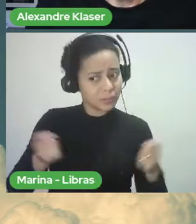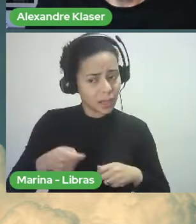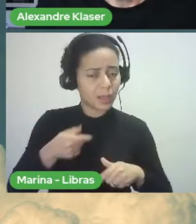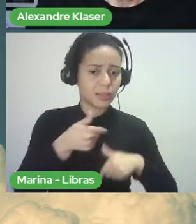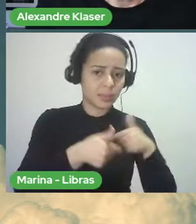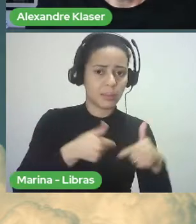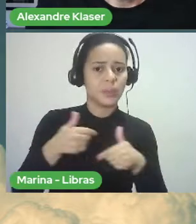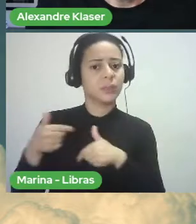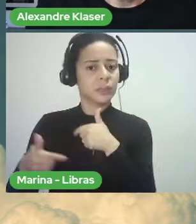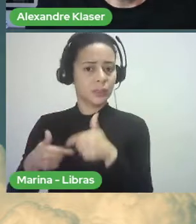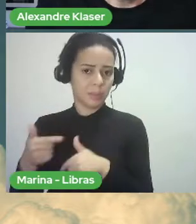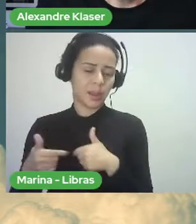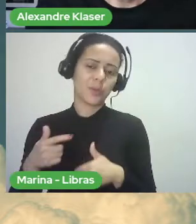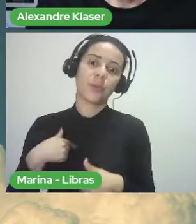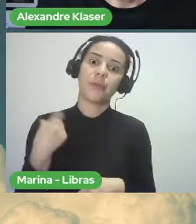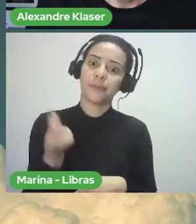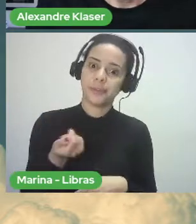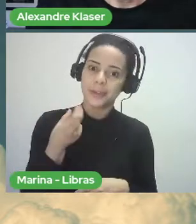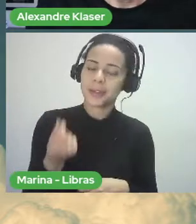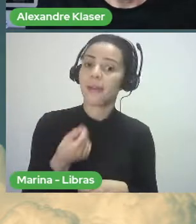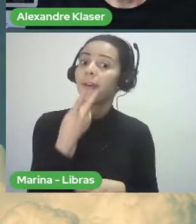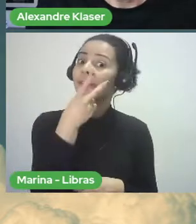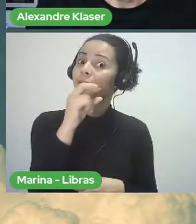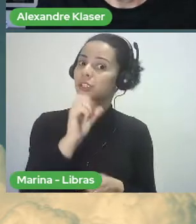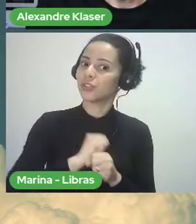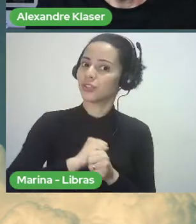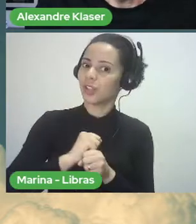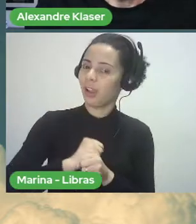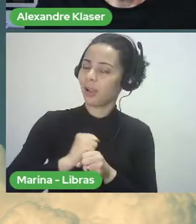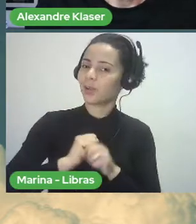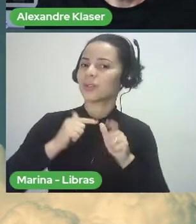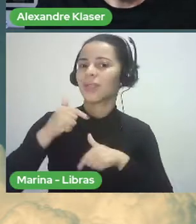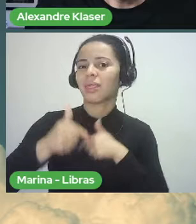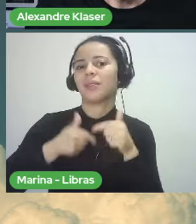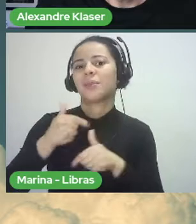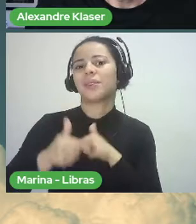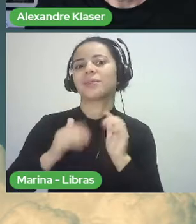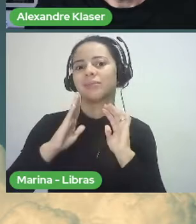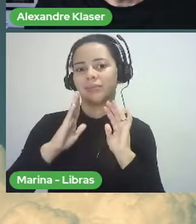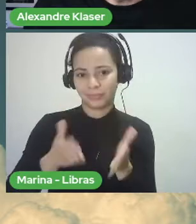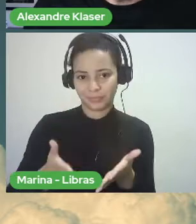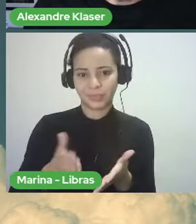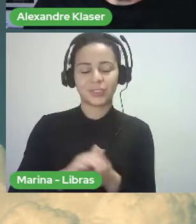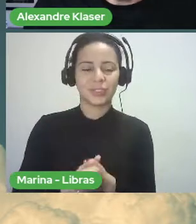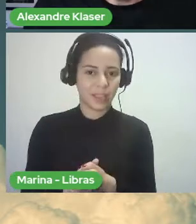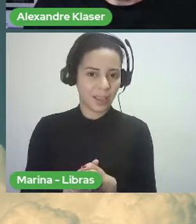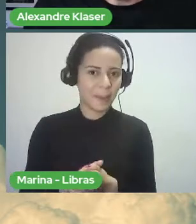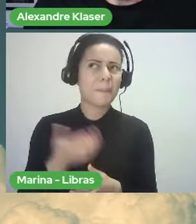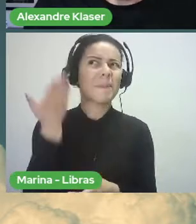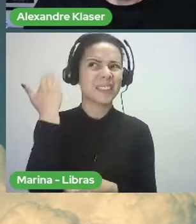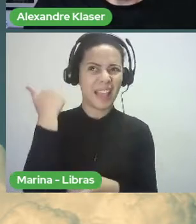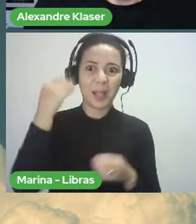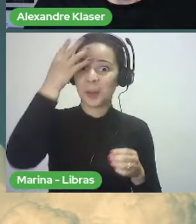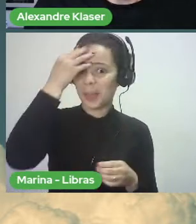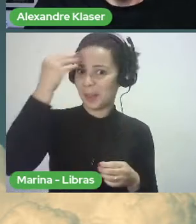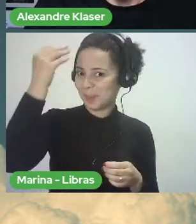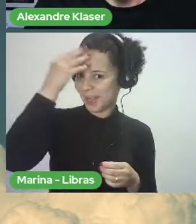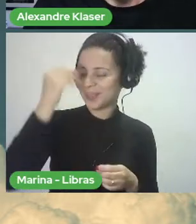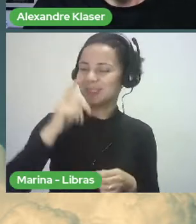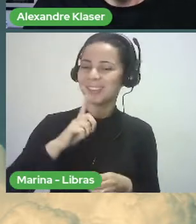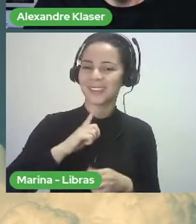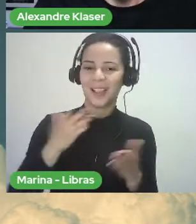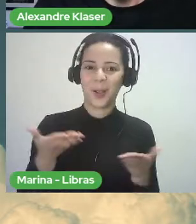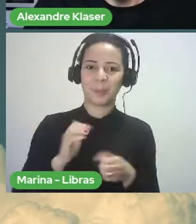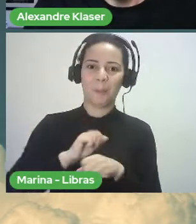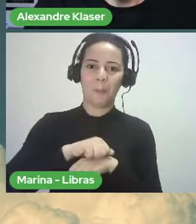muito tempo, há mais de 20 anos, tinha até cabelo na época, isso faz muito tempo. E hoje em dia, depois de